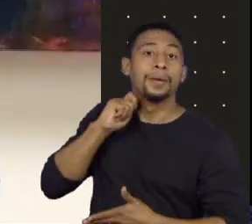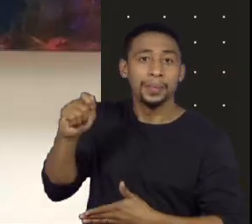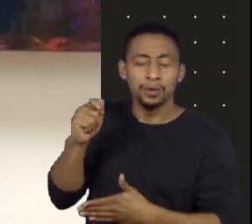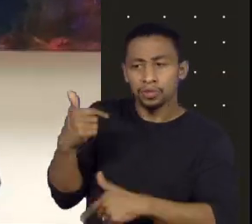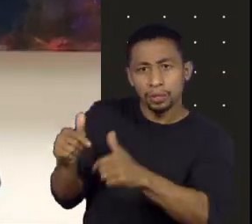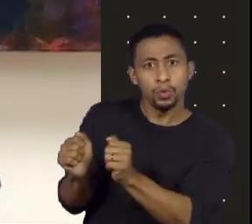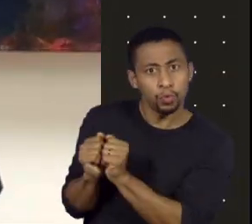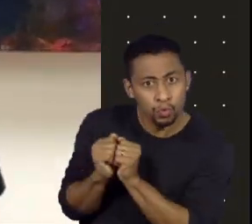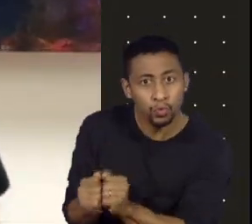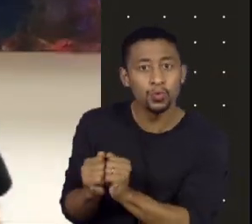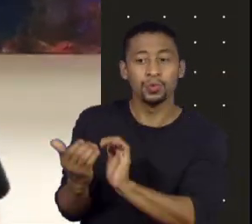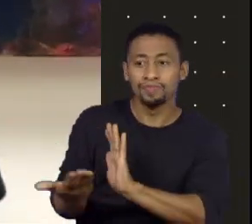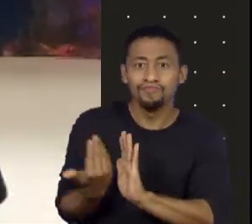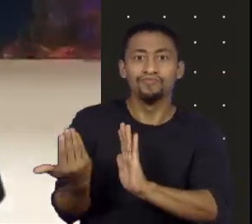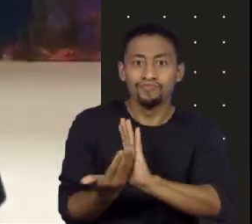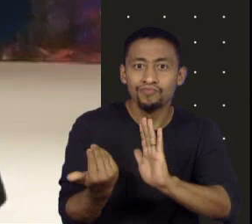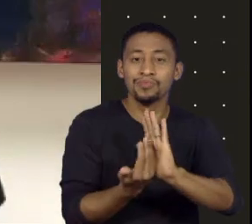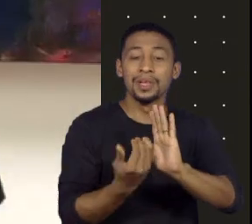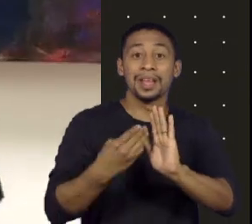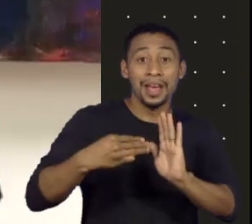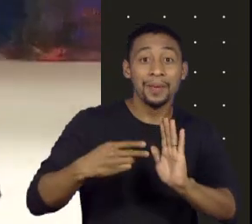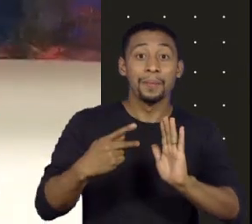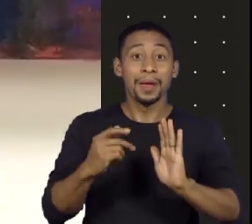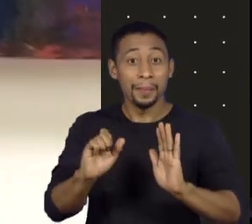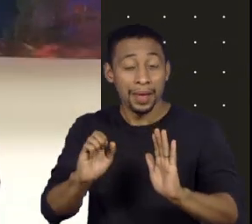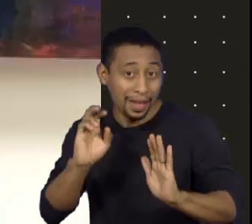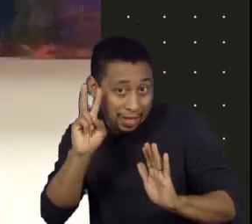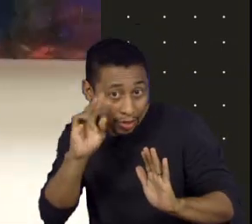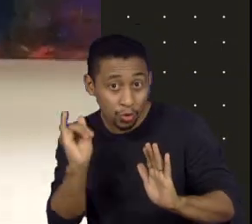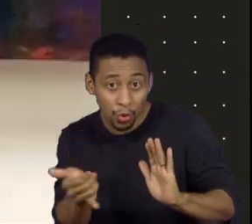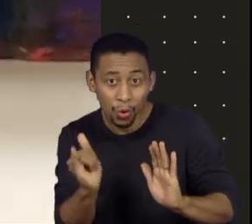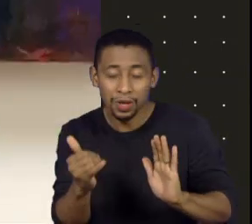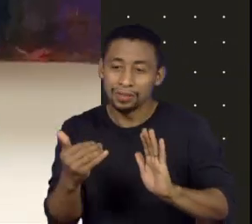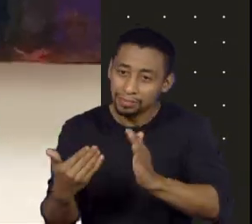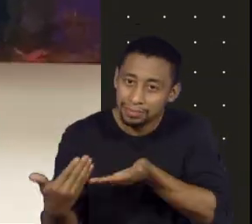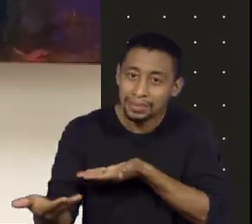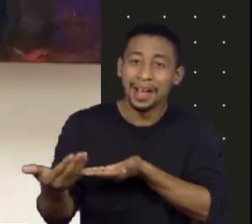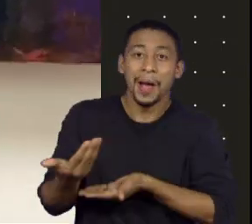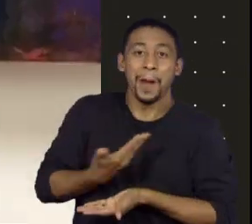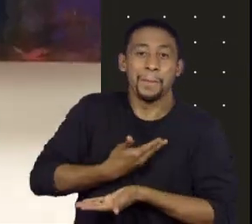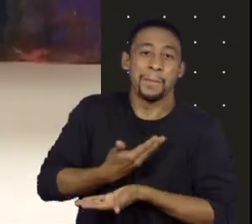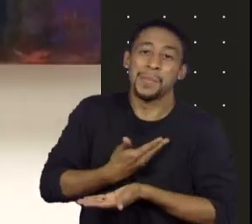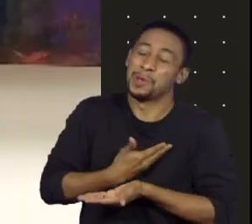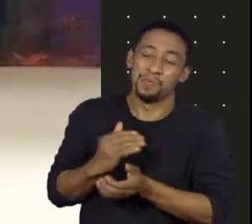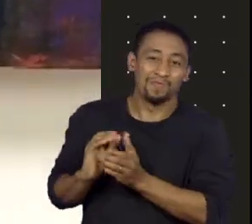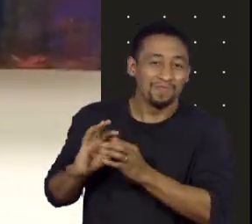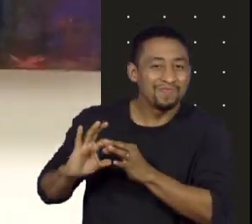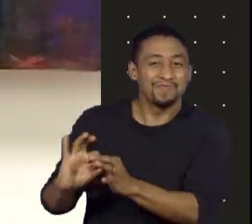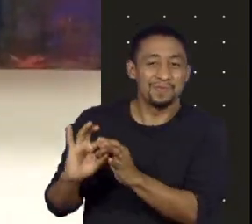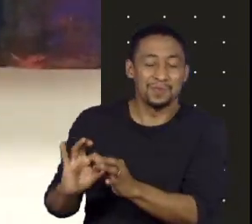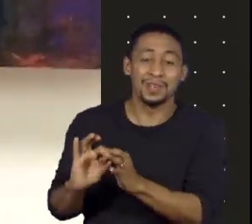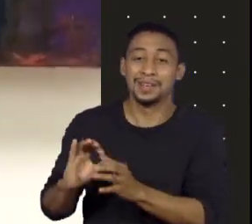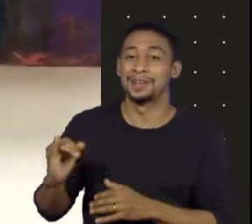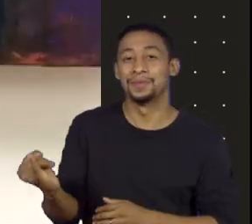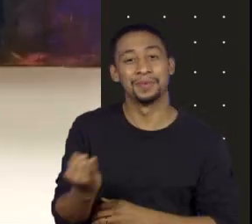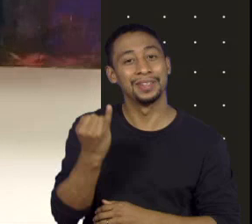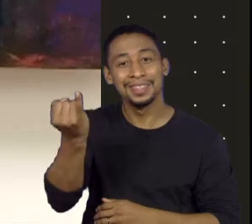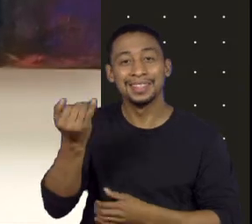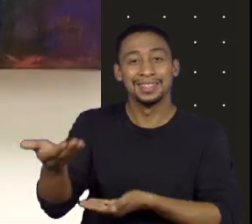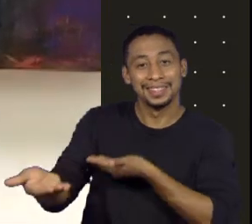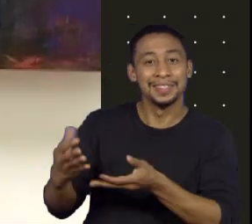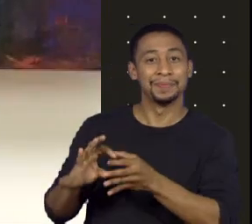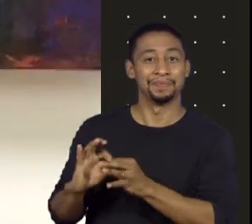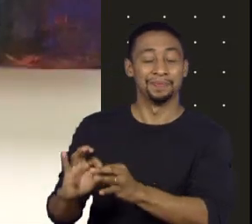3 séries de fascículos História da Música Popular Brasileira. Logo nos tornamos amigos de infância e aliados. E foi importante